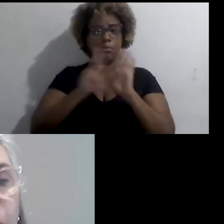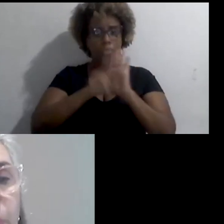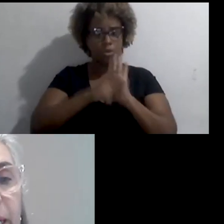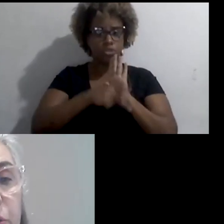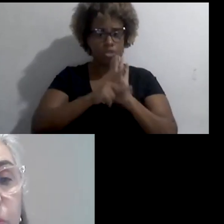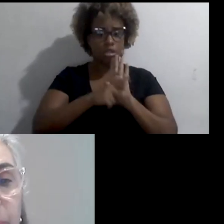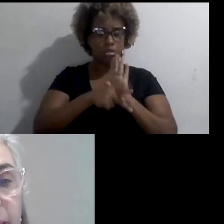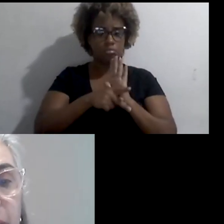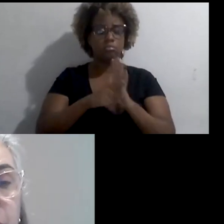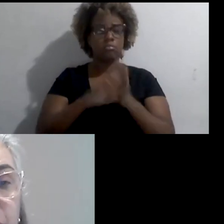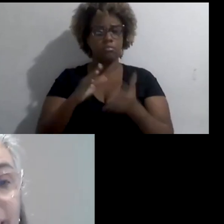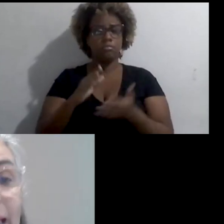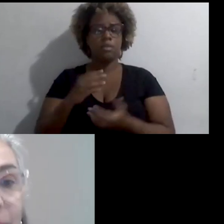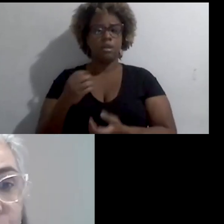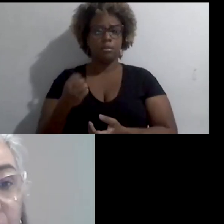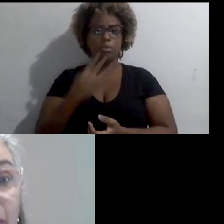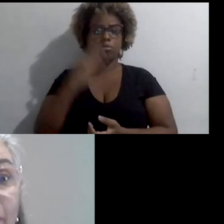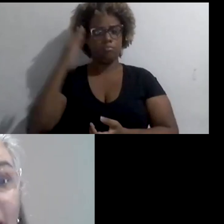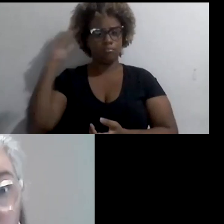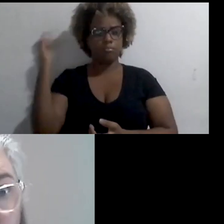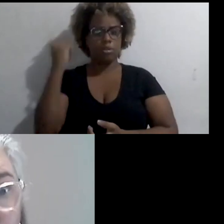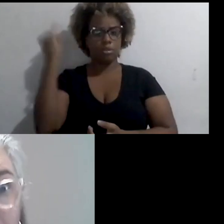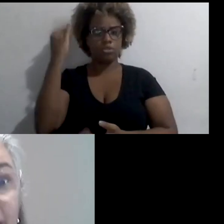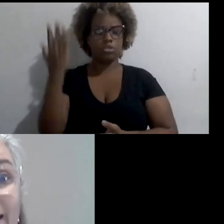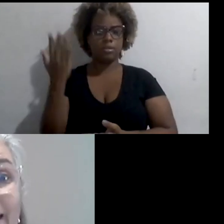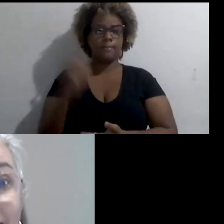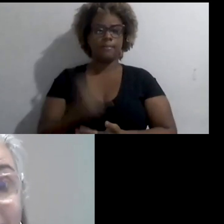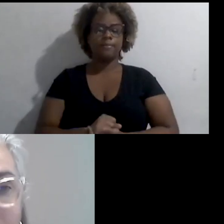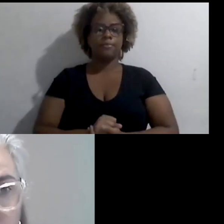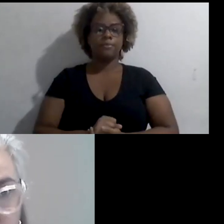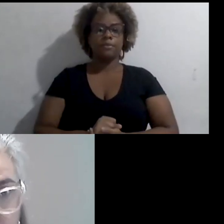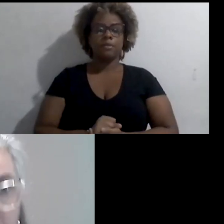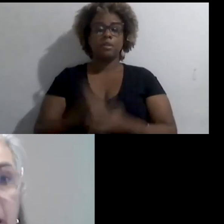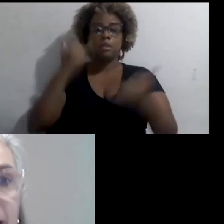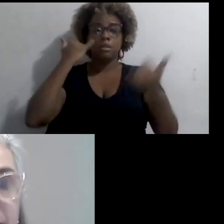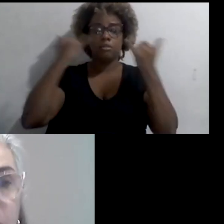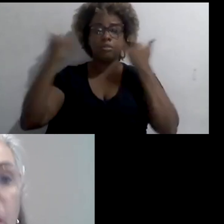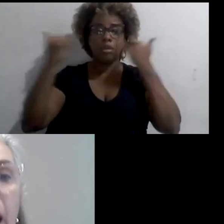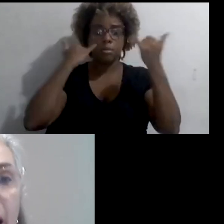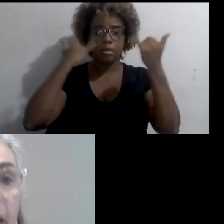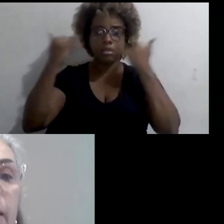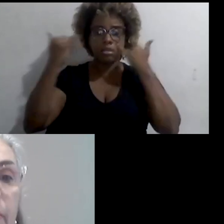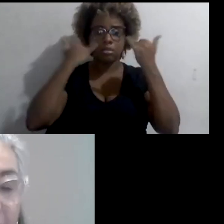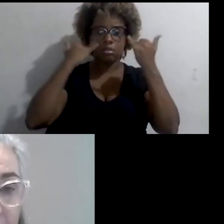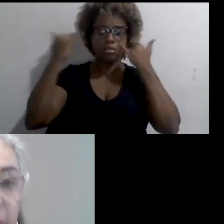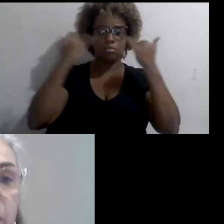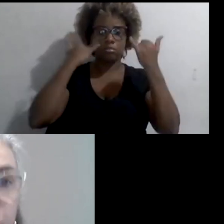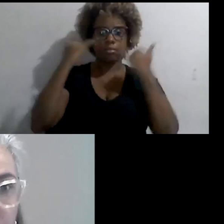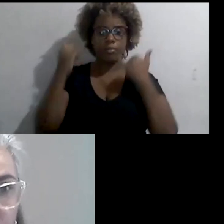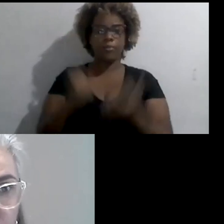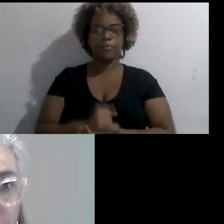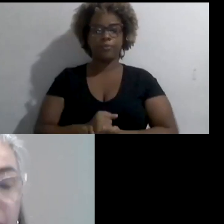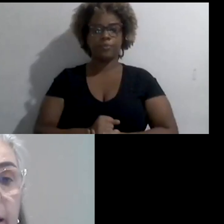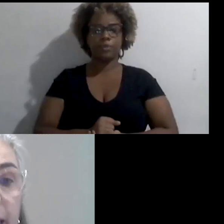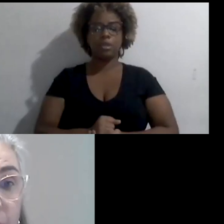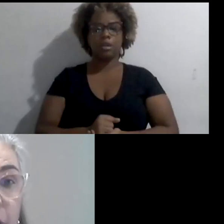muito preocupante no momento que a gente tem dados e fatos seríssimos em relação à infância e à